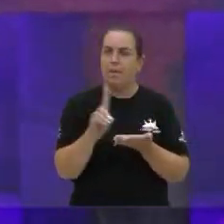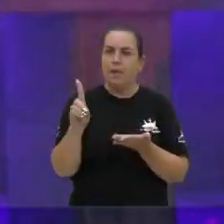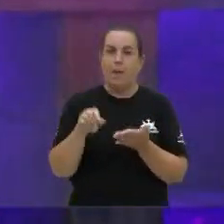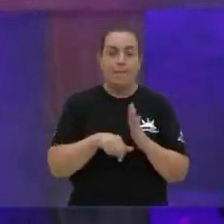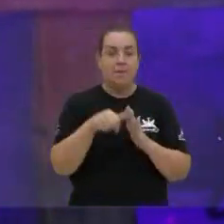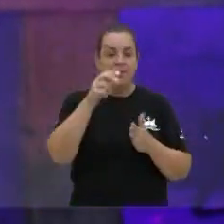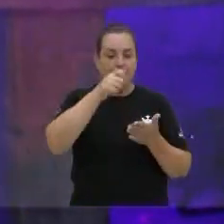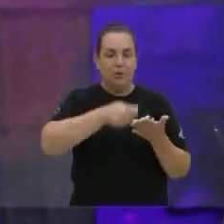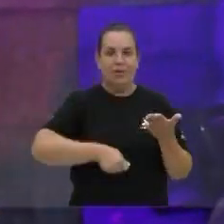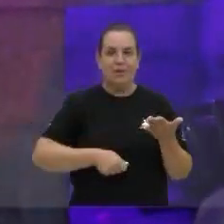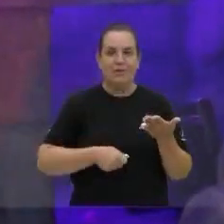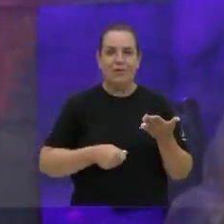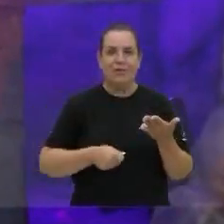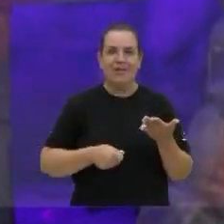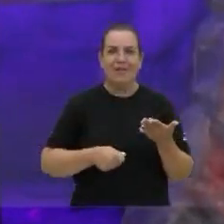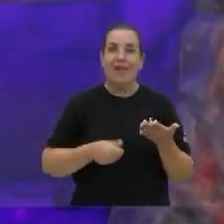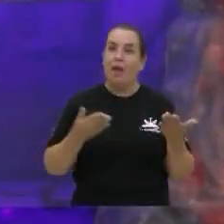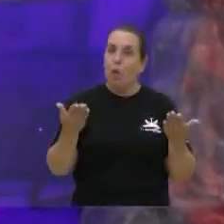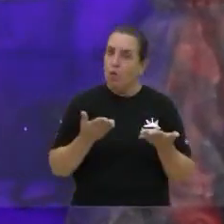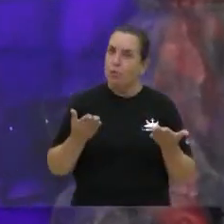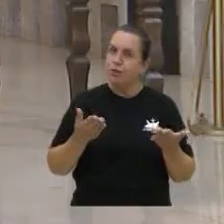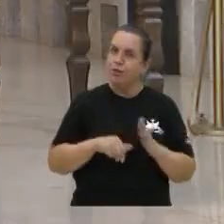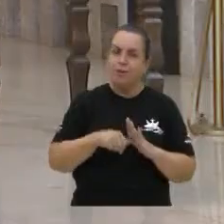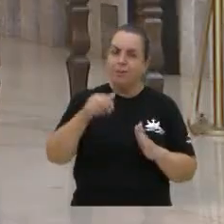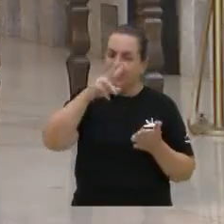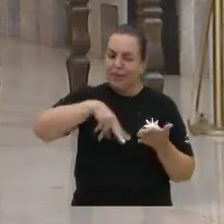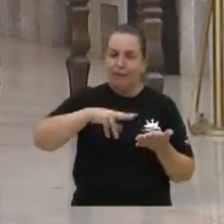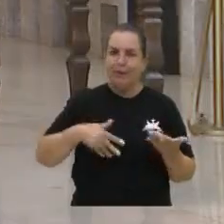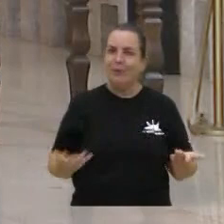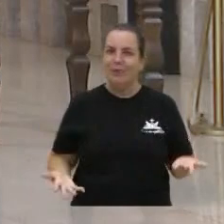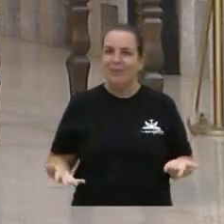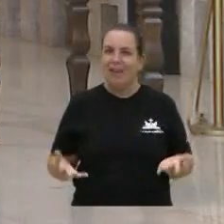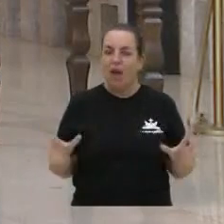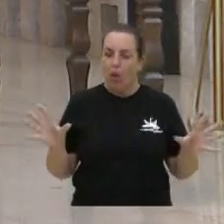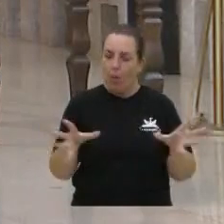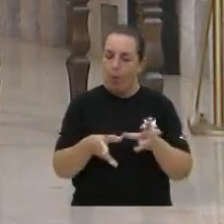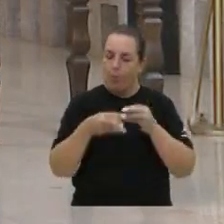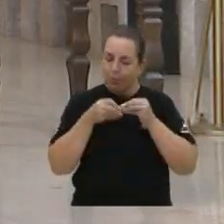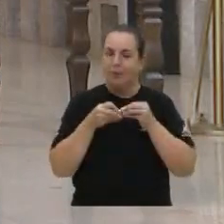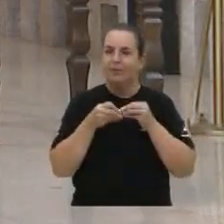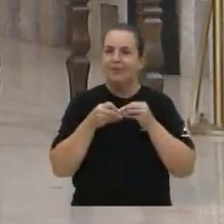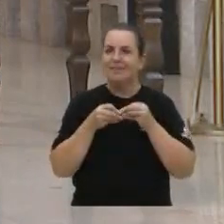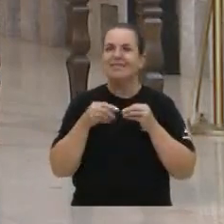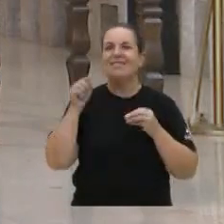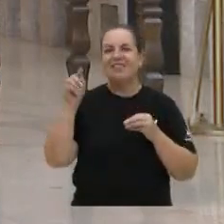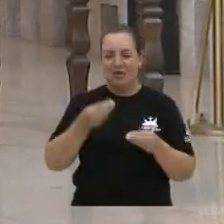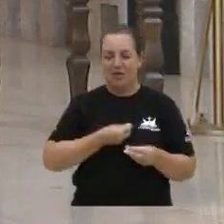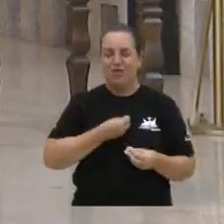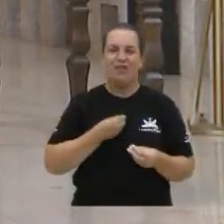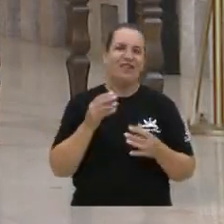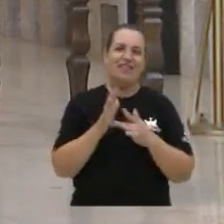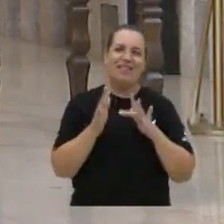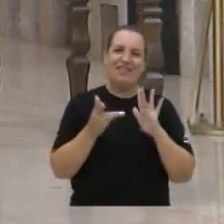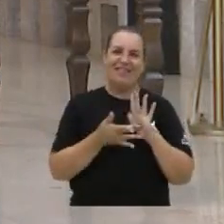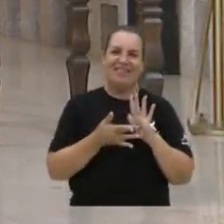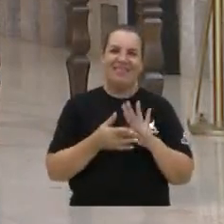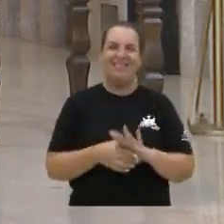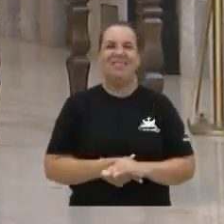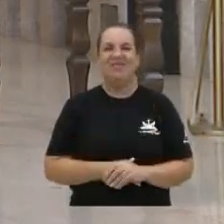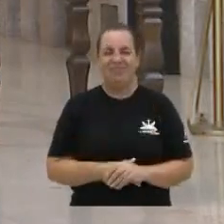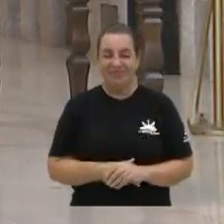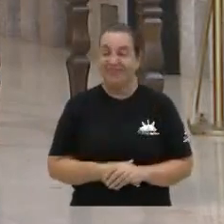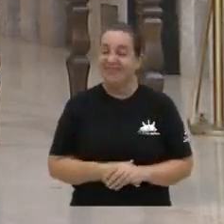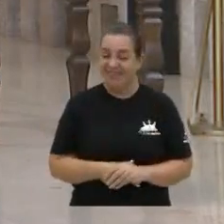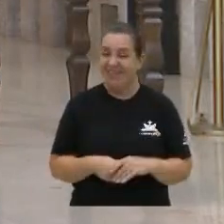ler é a primeira leitura de hoje. É uma resenha da vida de Cristo,